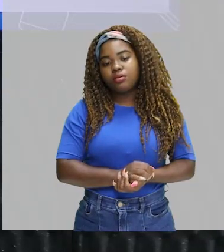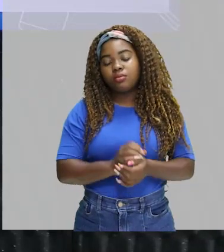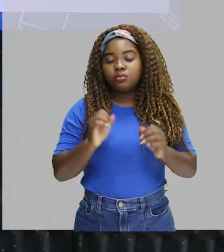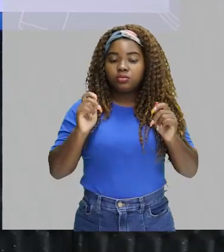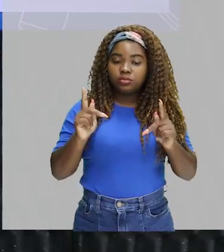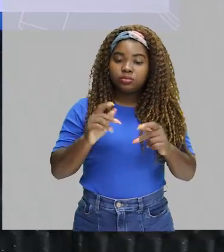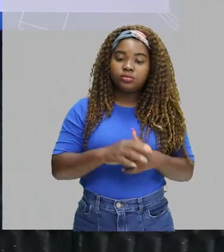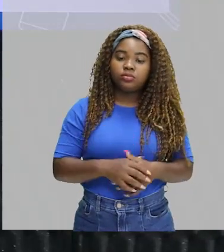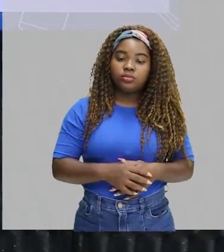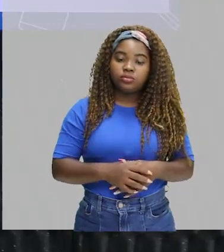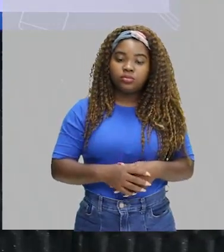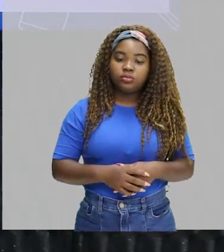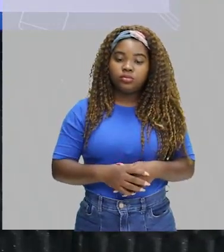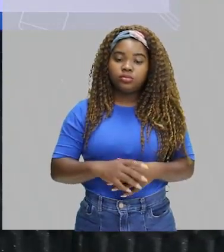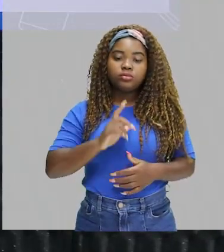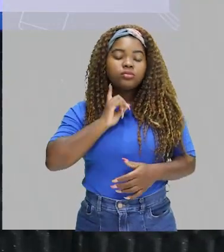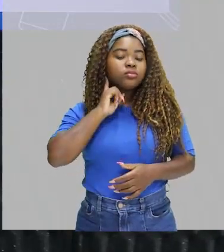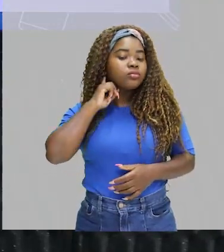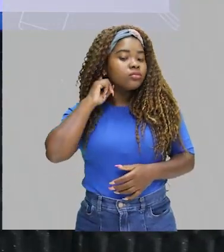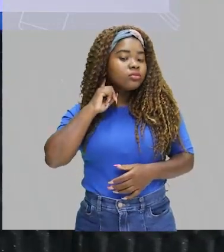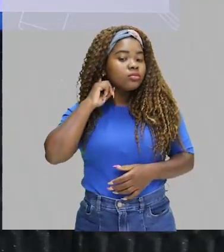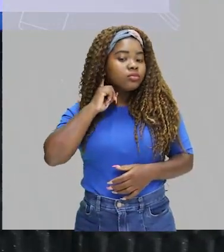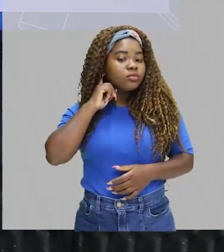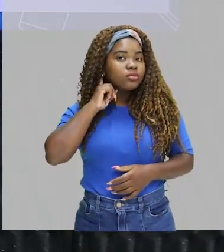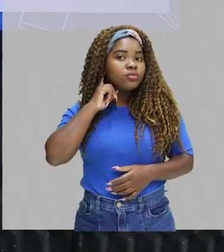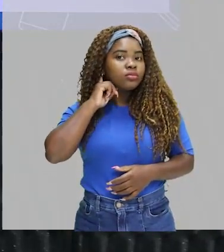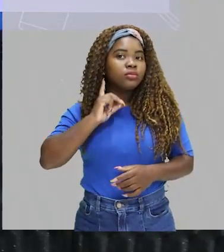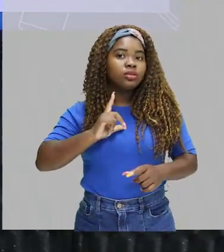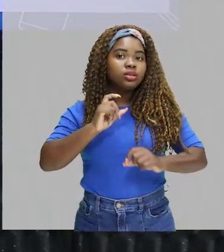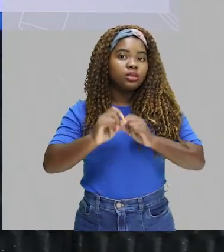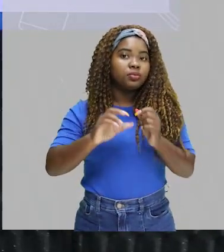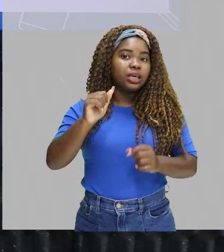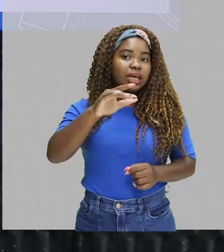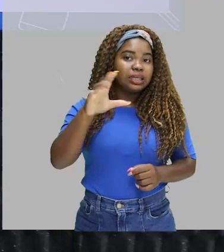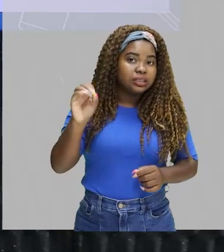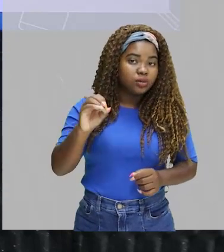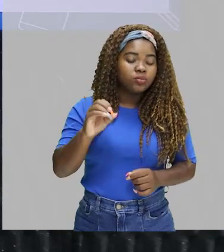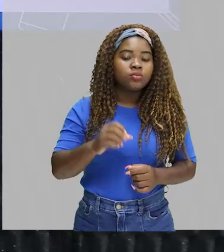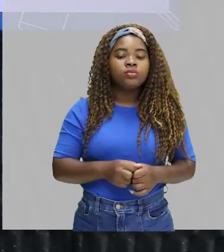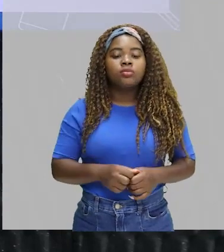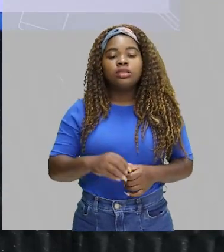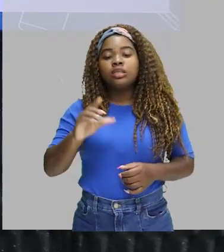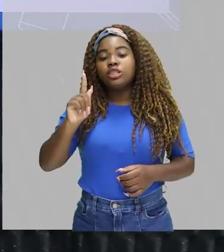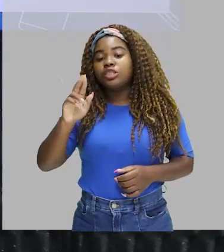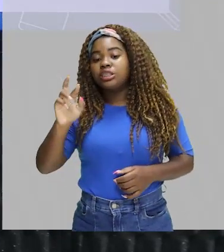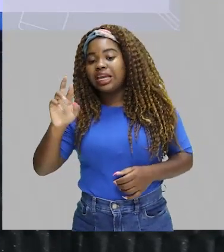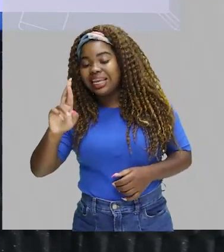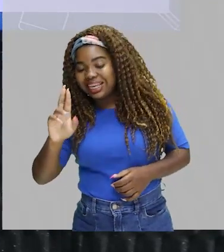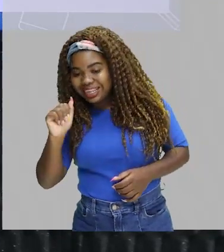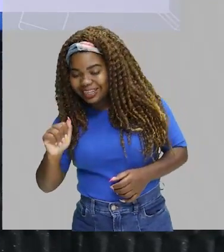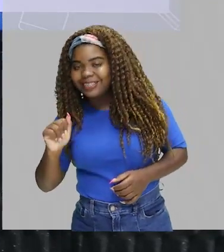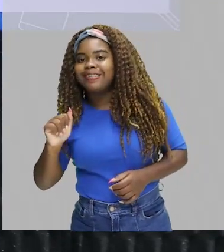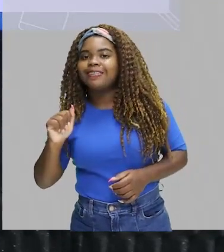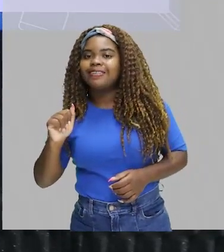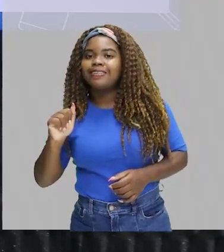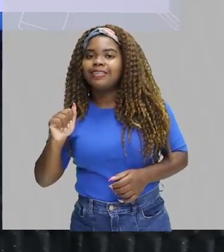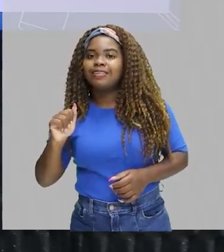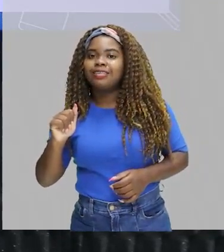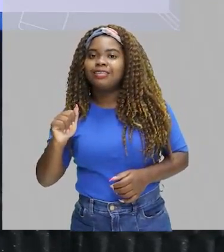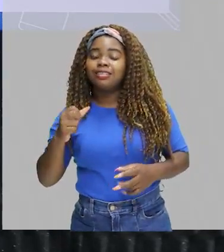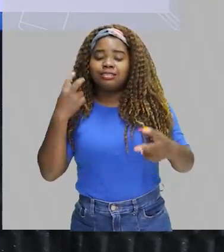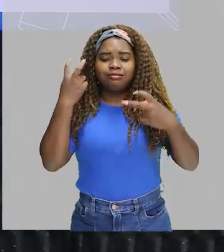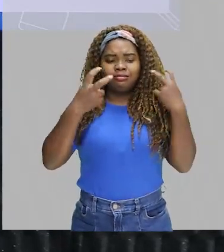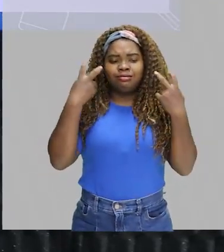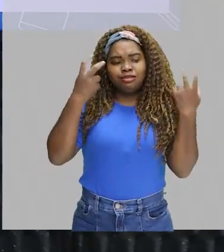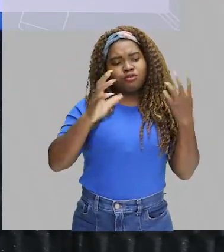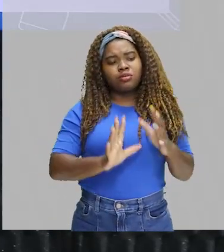O que gera a ação, não a consequência. Gera a ação. Quando você fala em gera a ação, você não está preocupado